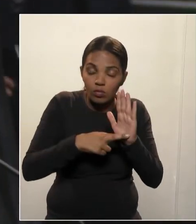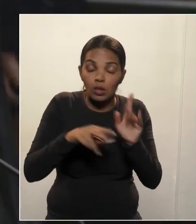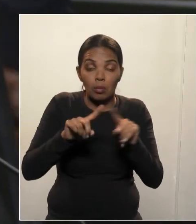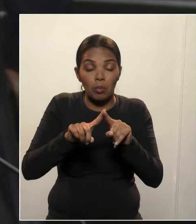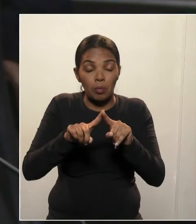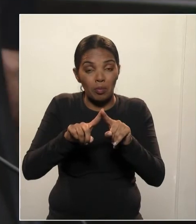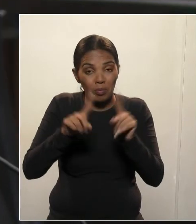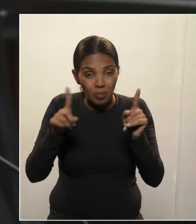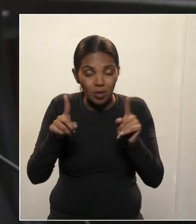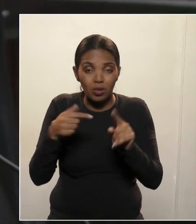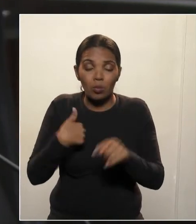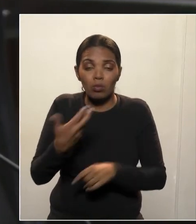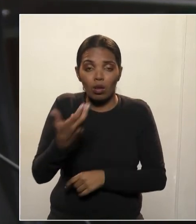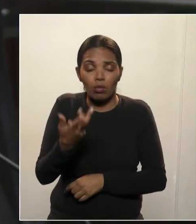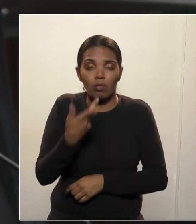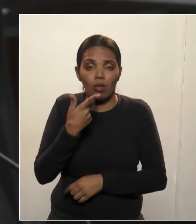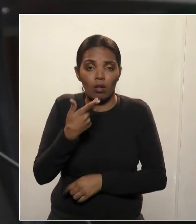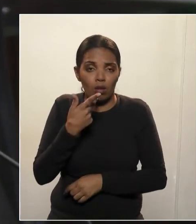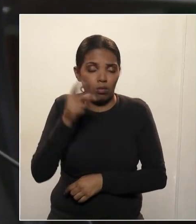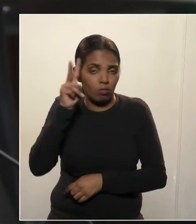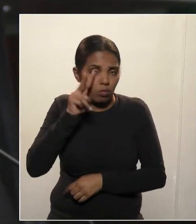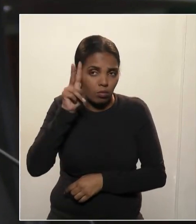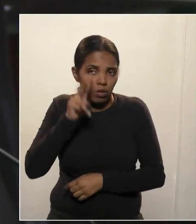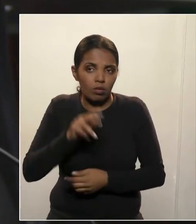queria, deputado, lembrar de algo.